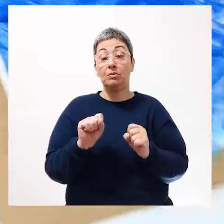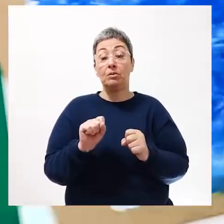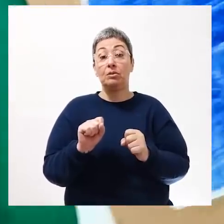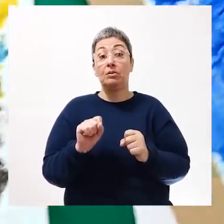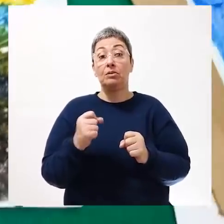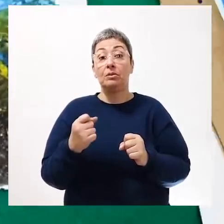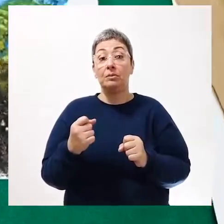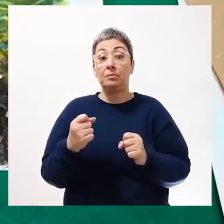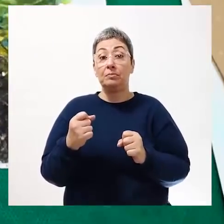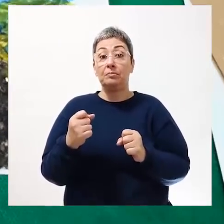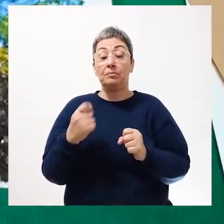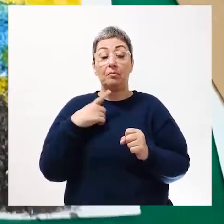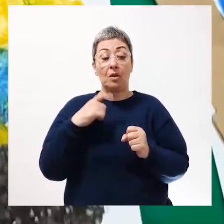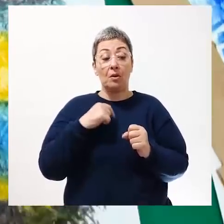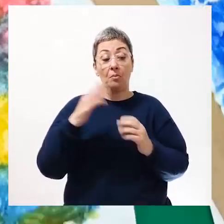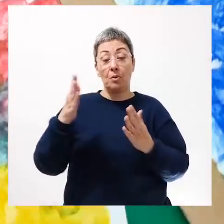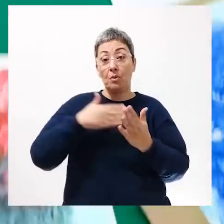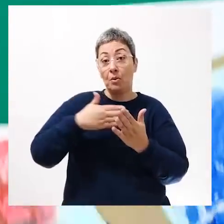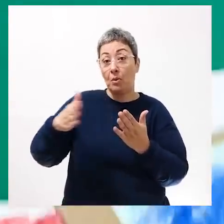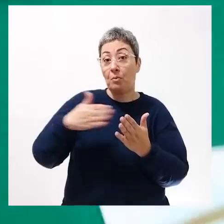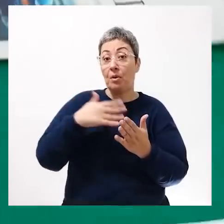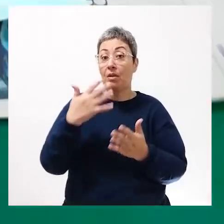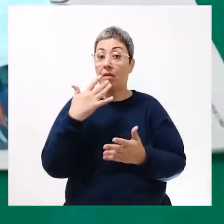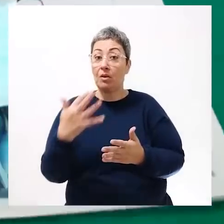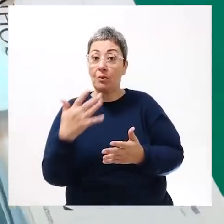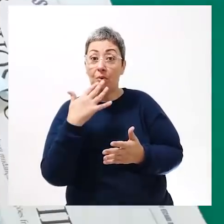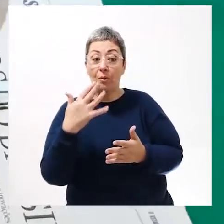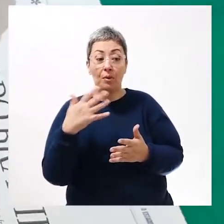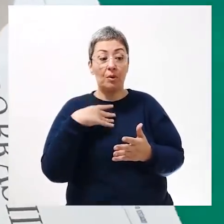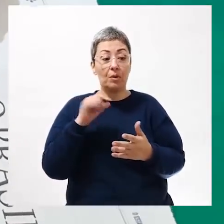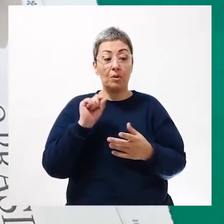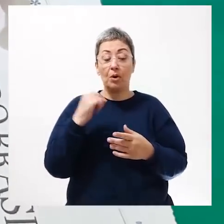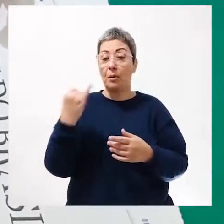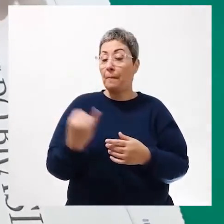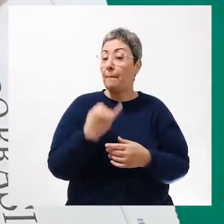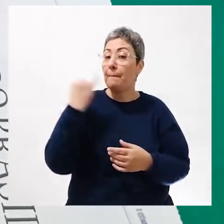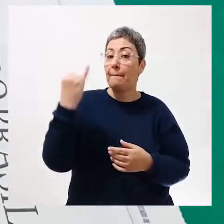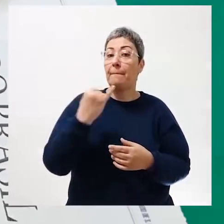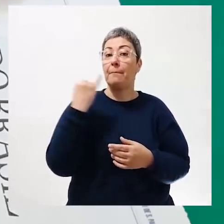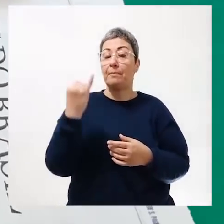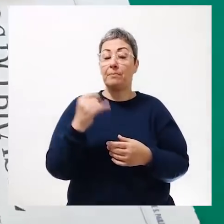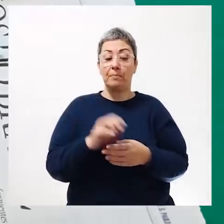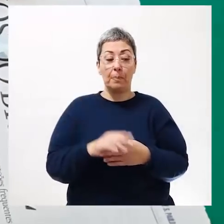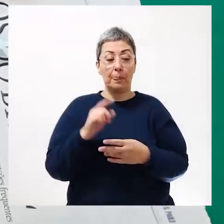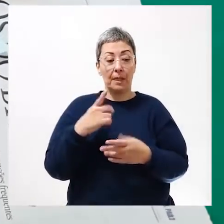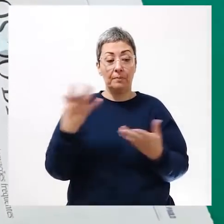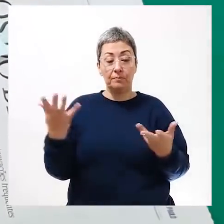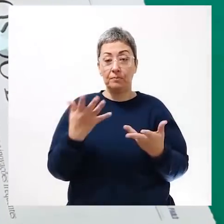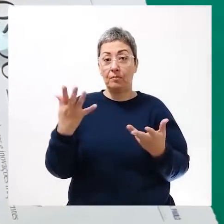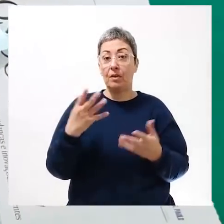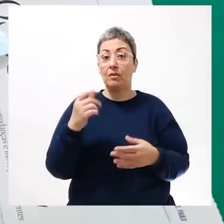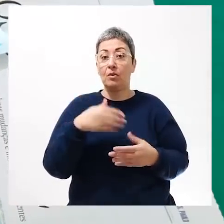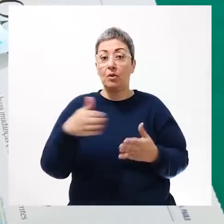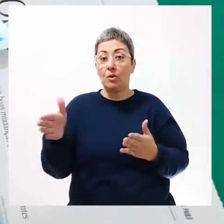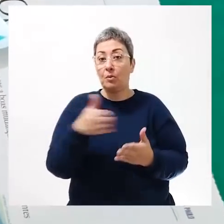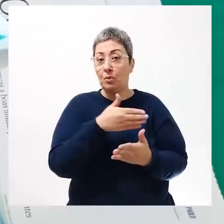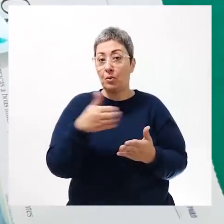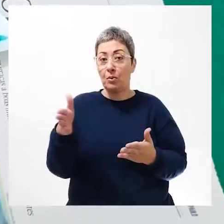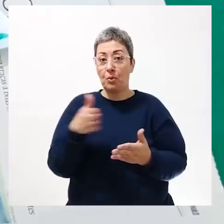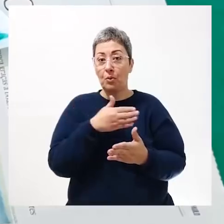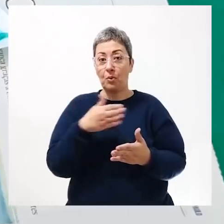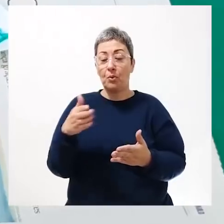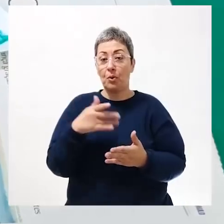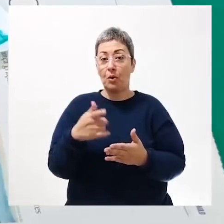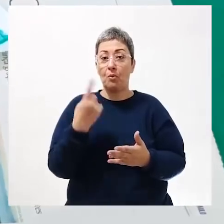quiser, pode pintar colorido, né? Olha, então o importante é, olha, eu vou passar uma cor